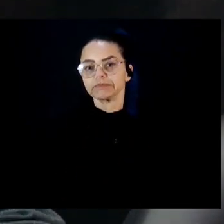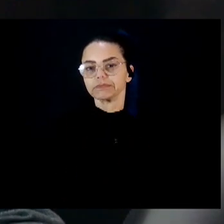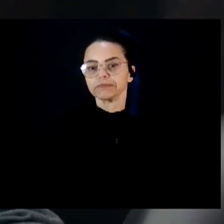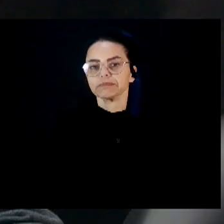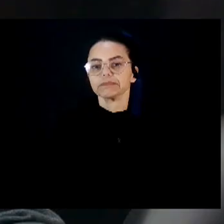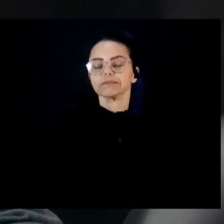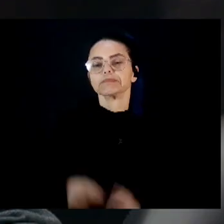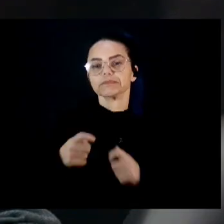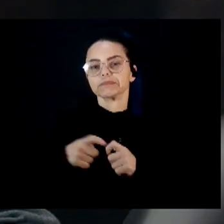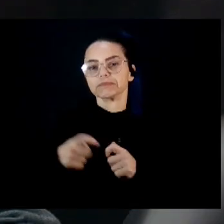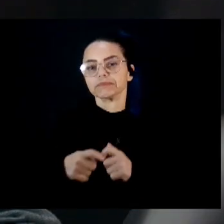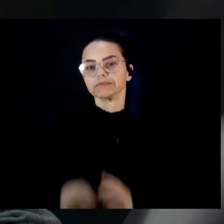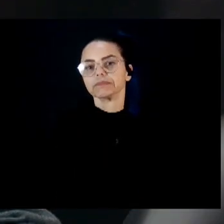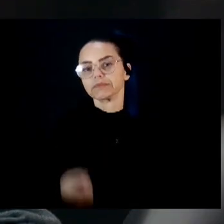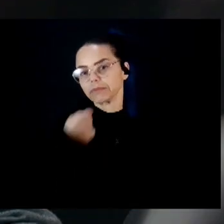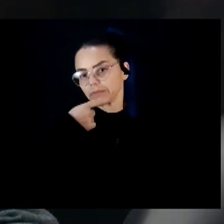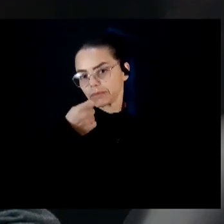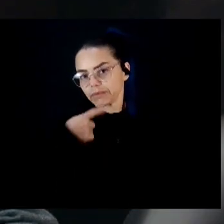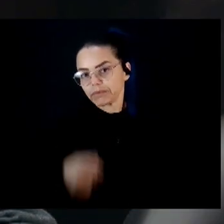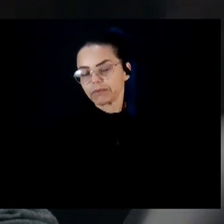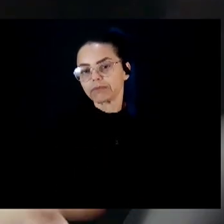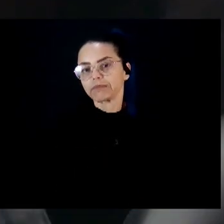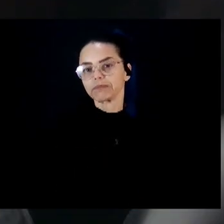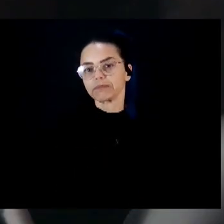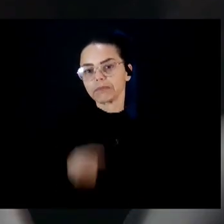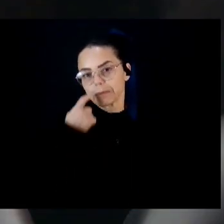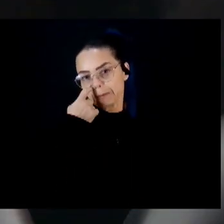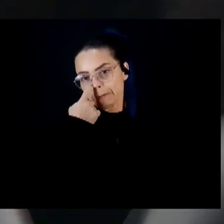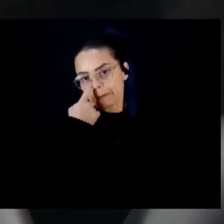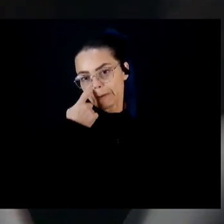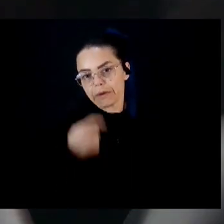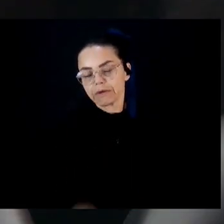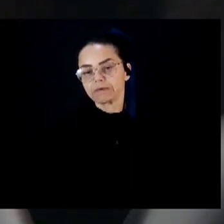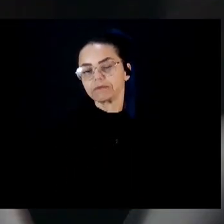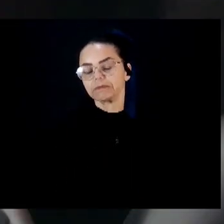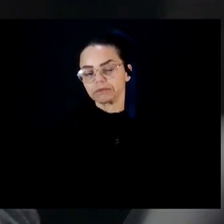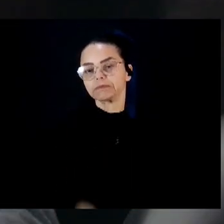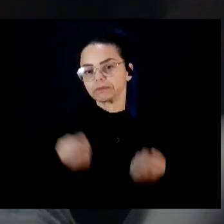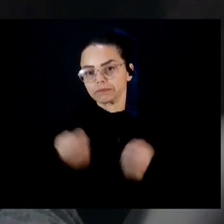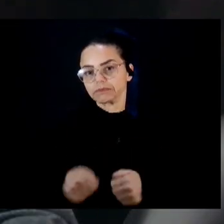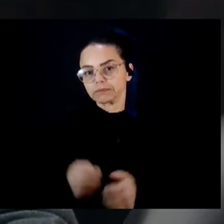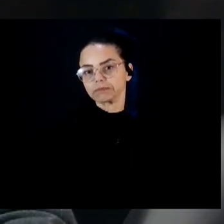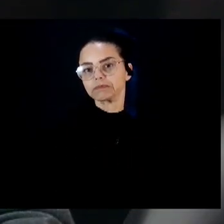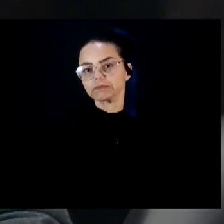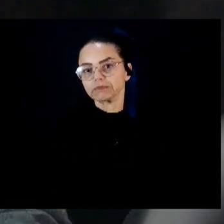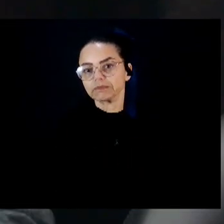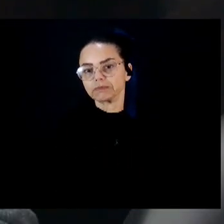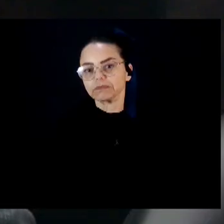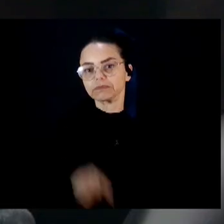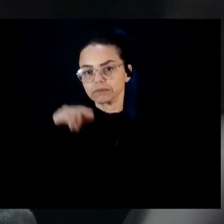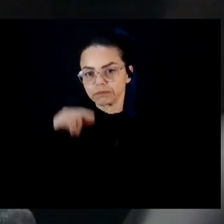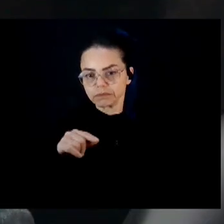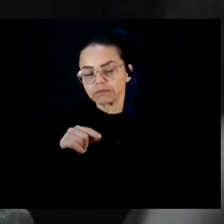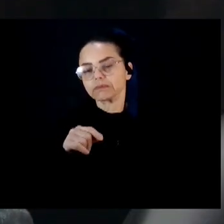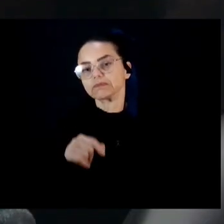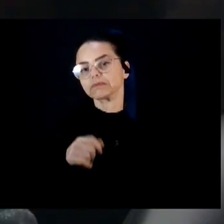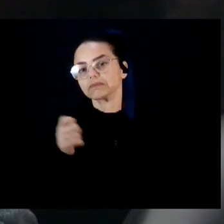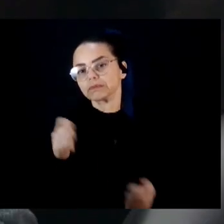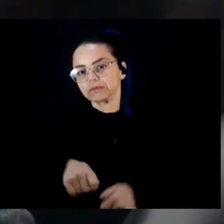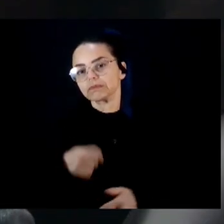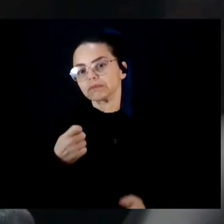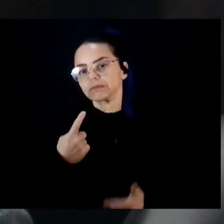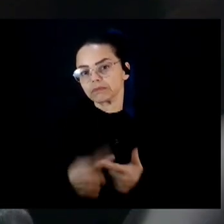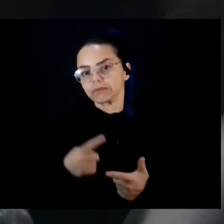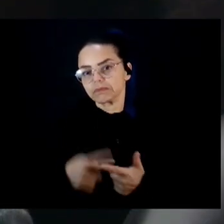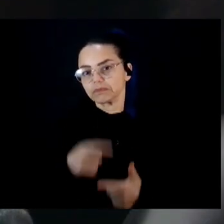que a medicação e o suplemento, eles têm que ser efetivos na menor dose possível. Porque se eu